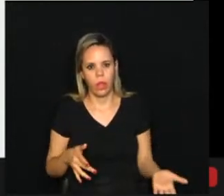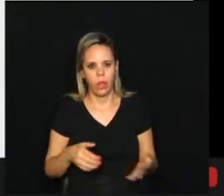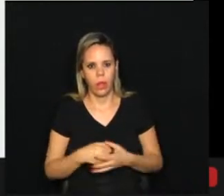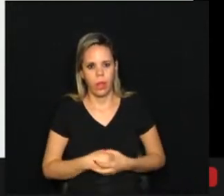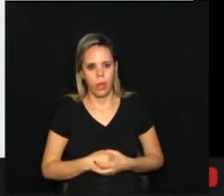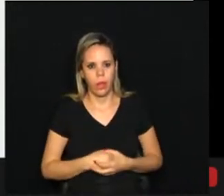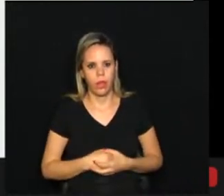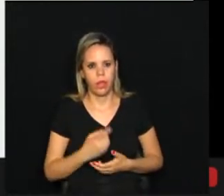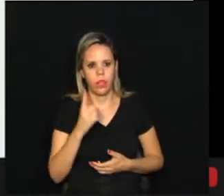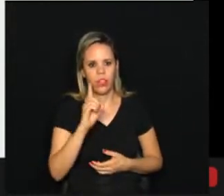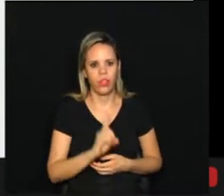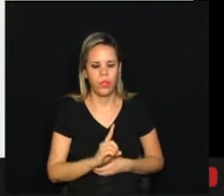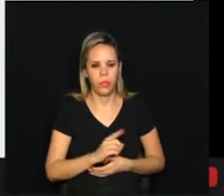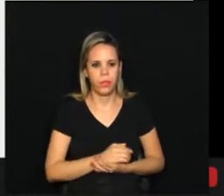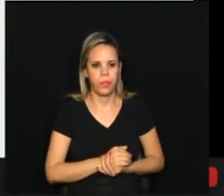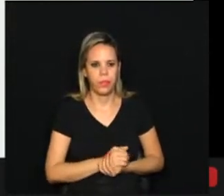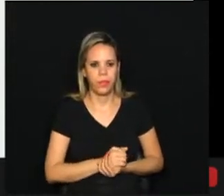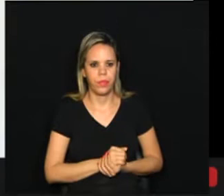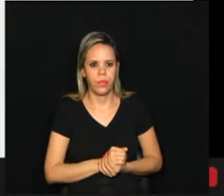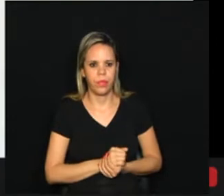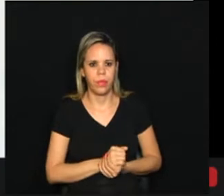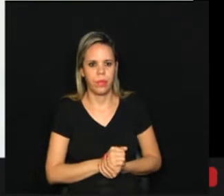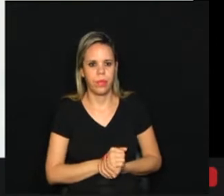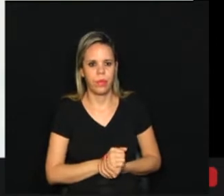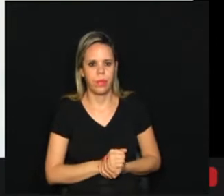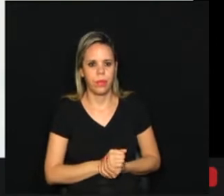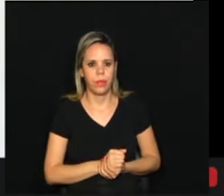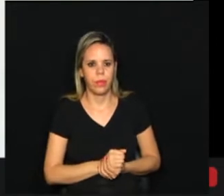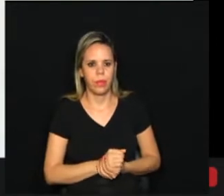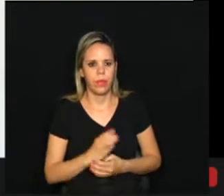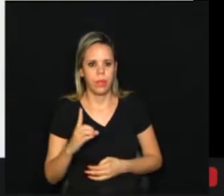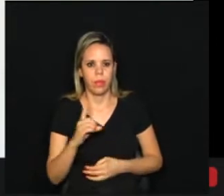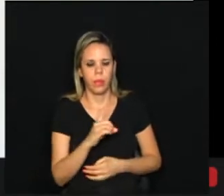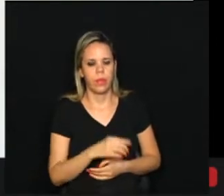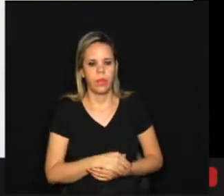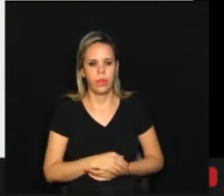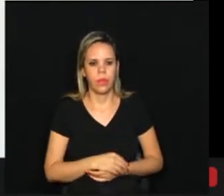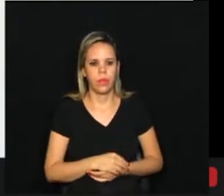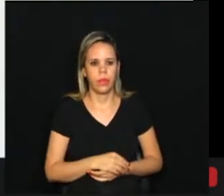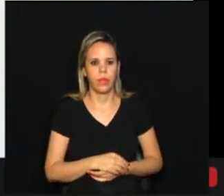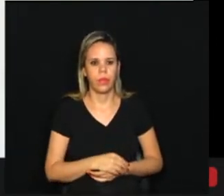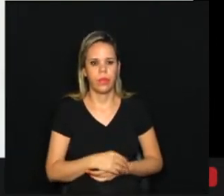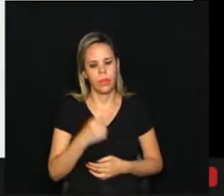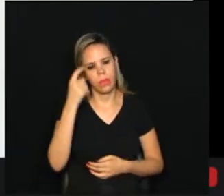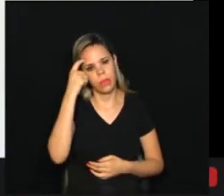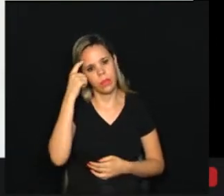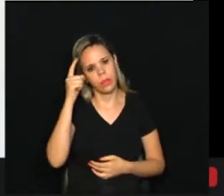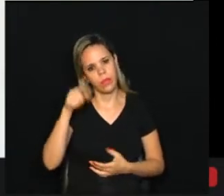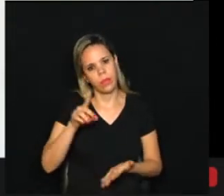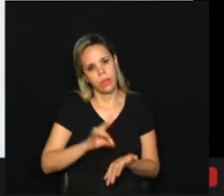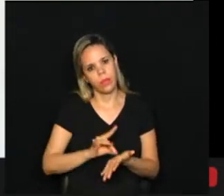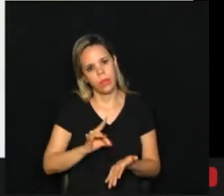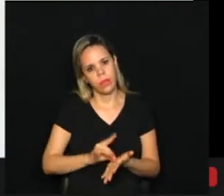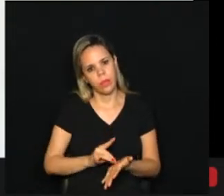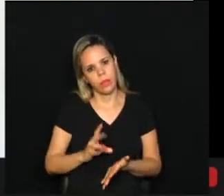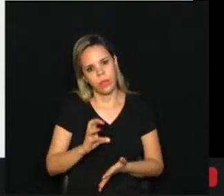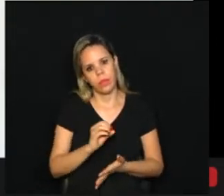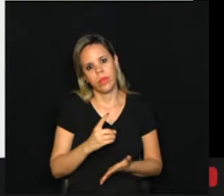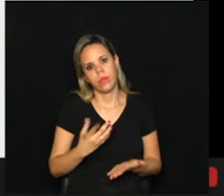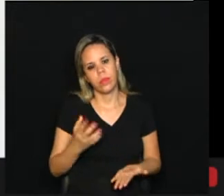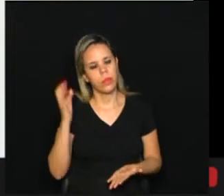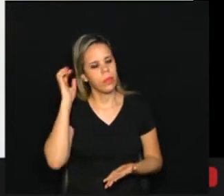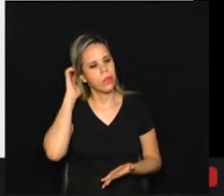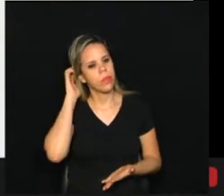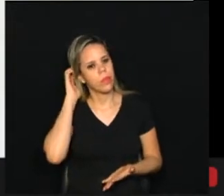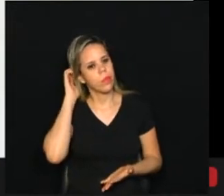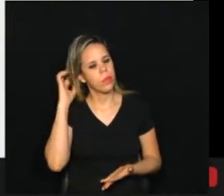a diretora e com a coordenadora, porque até então eu pensei que realmente tivesse sido a coordenadora